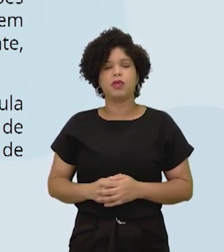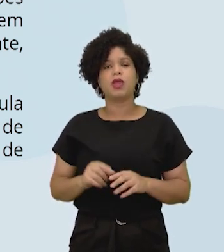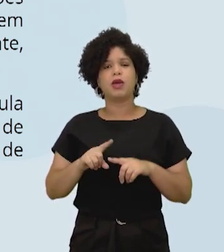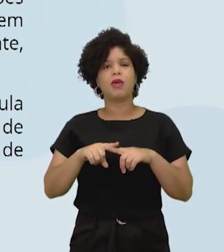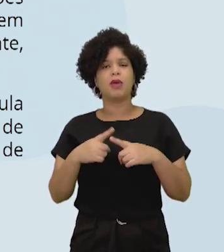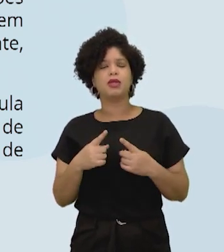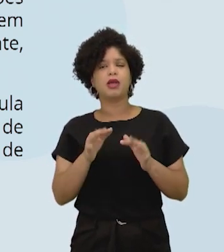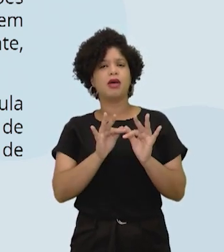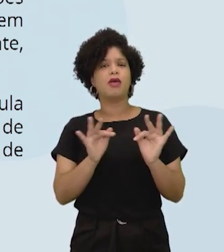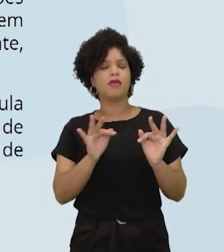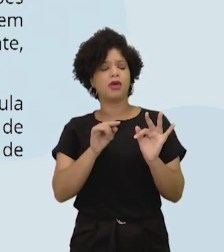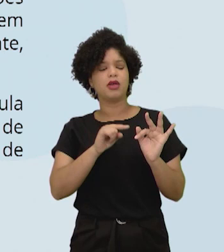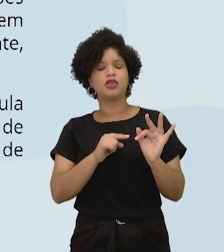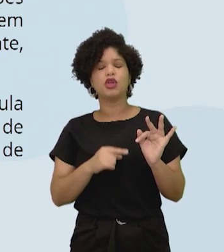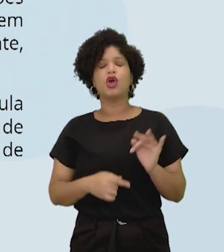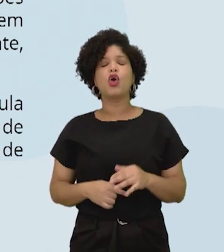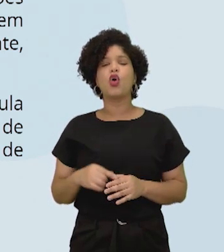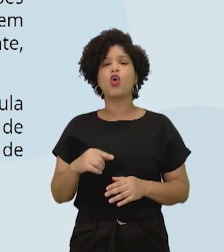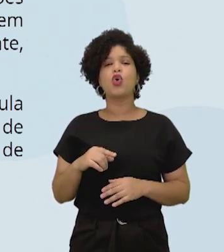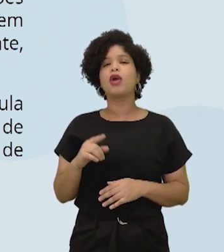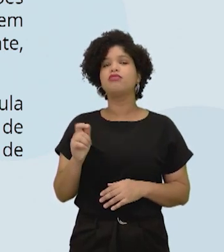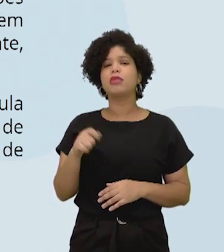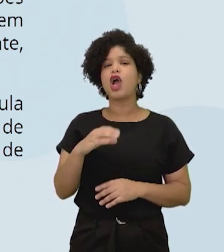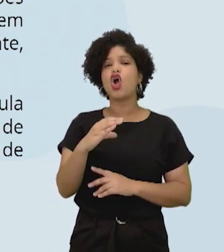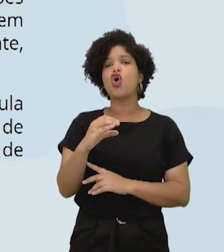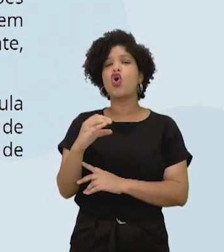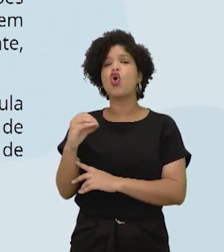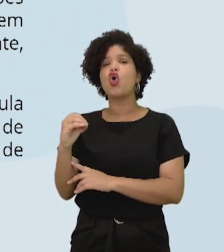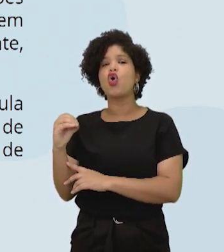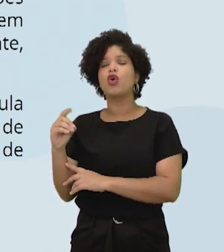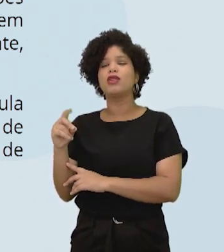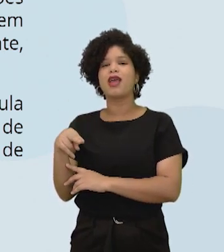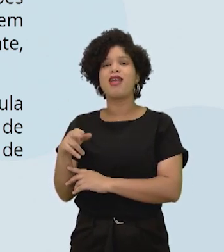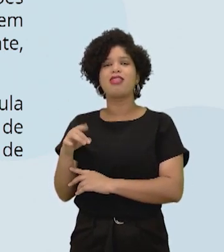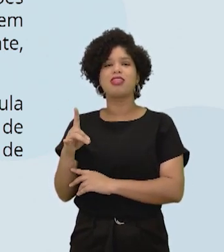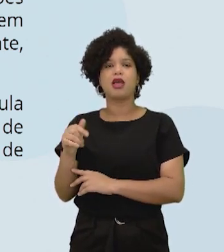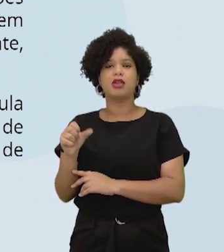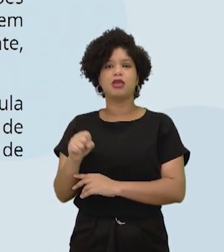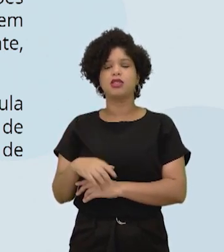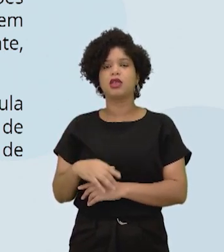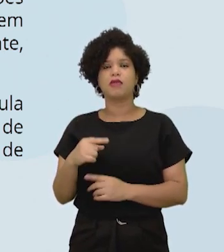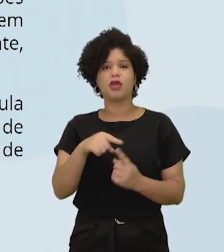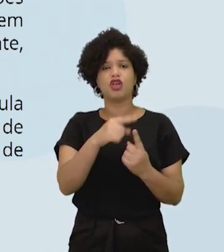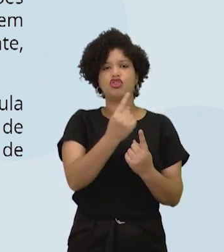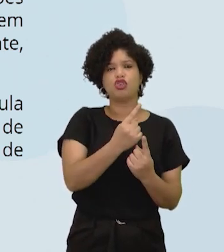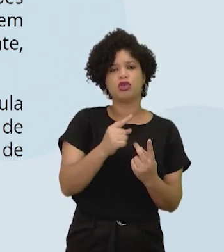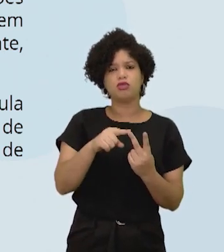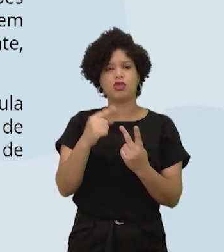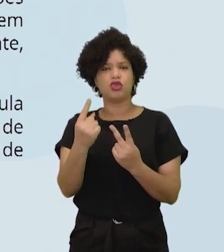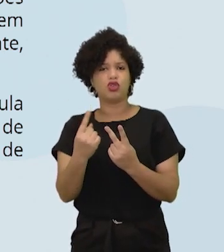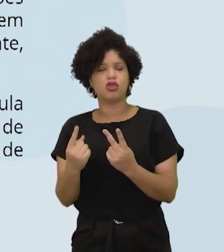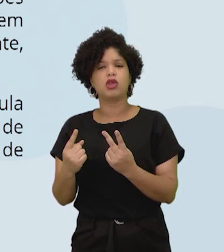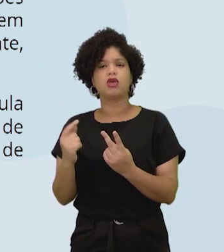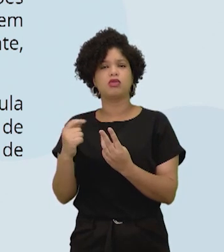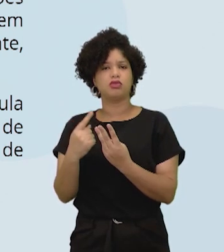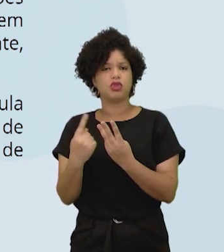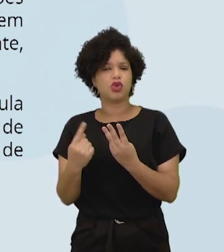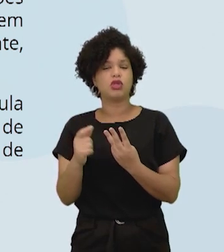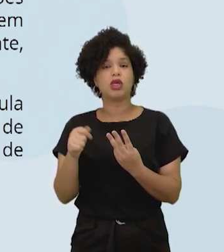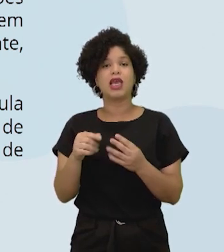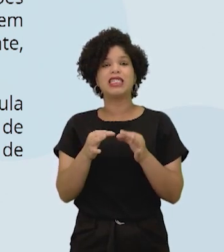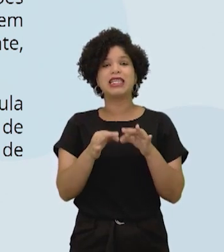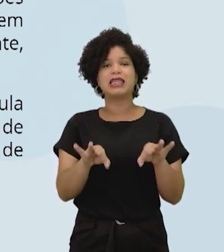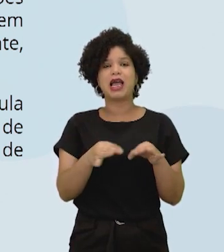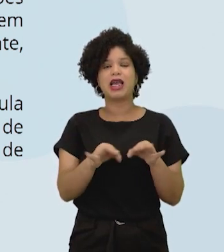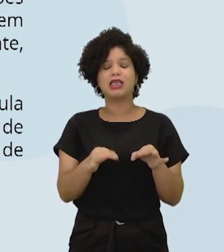coordenadas são assim chamadas devido ao fato de elas serem independentes entre si, o que quer dizer que, sintaticamente, cada uma delas possui